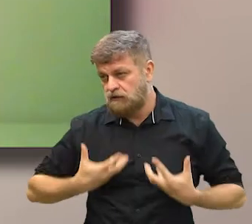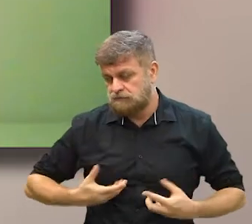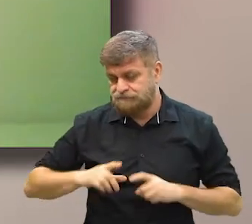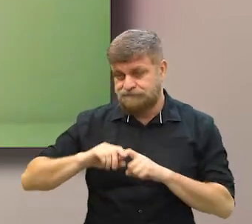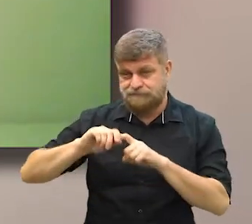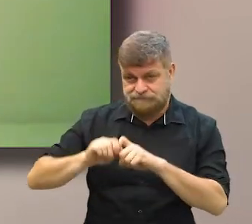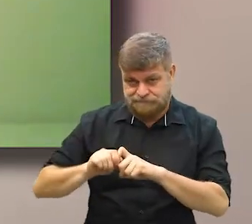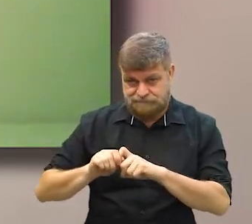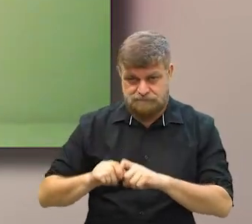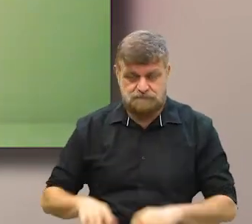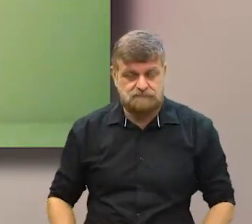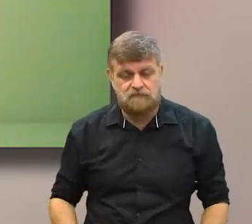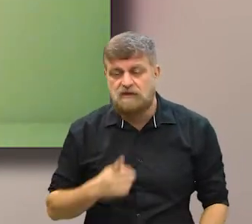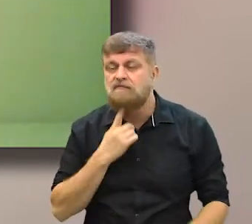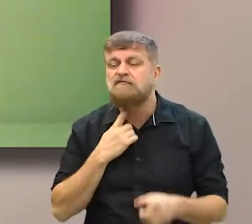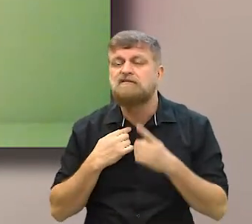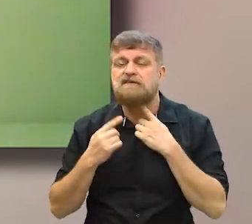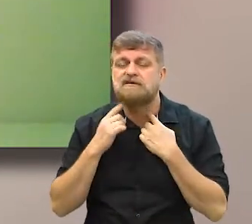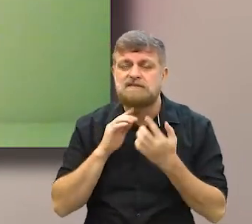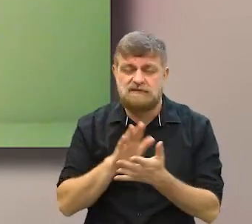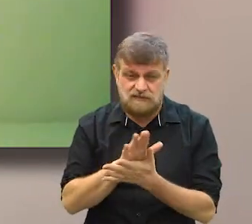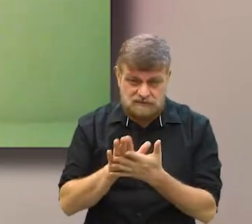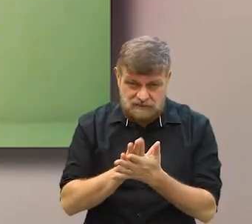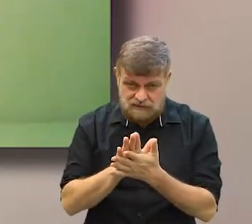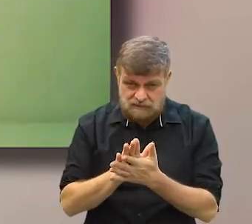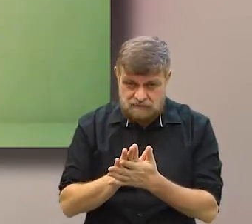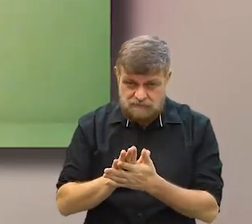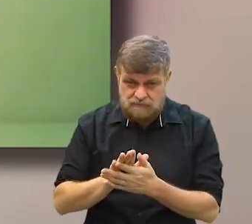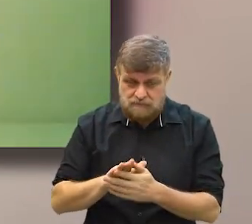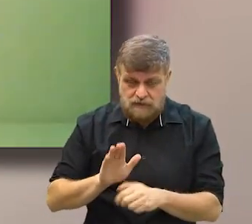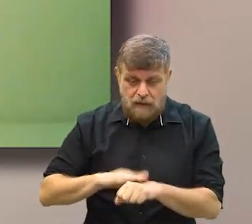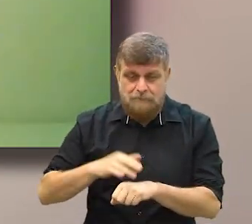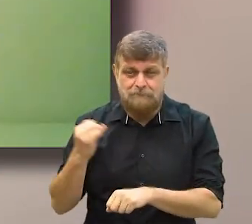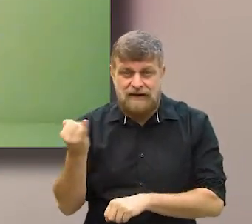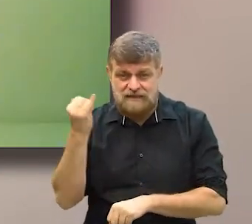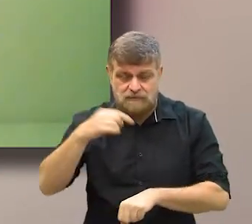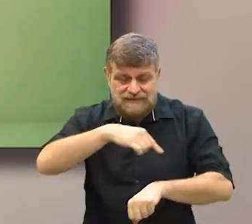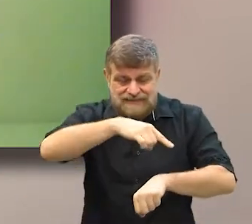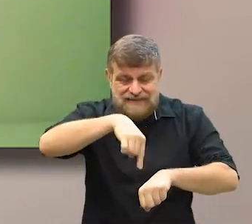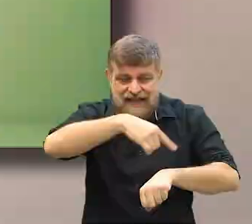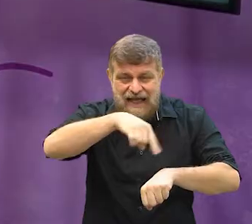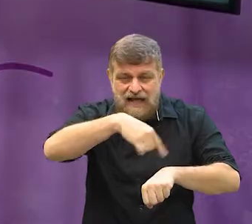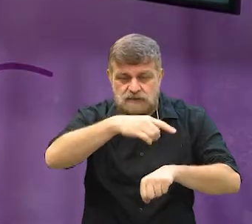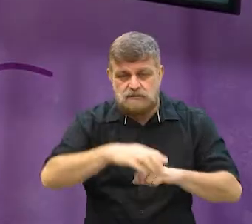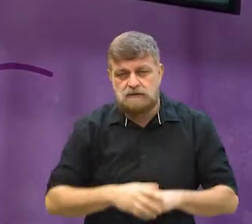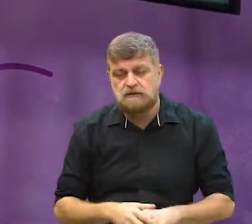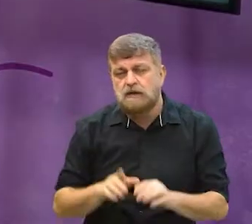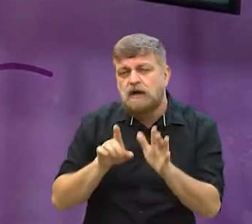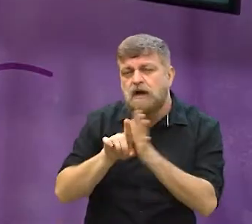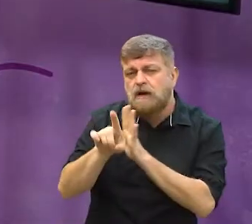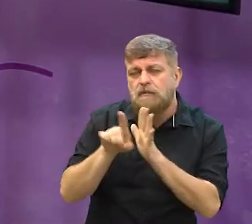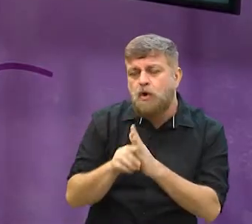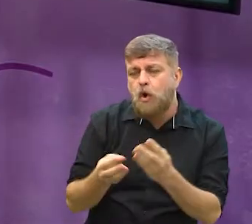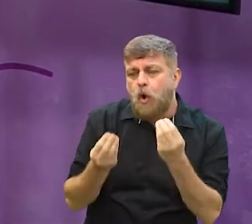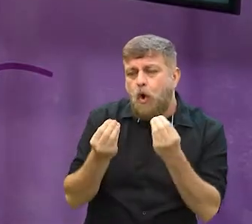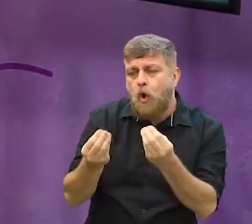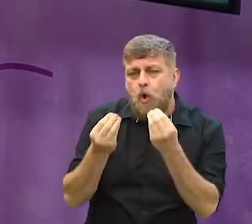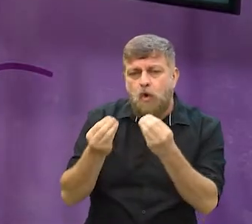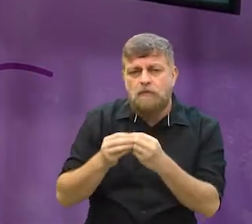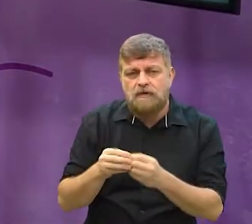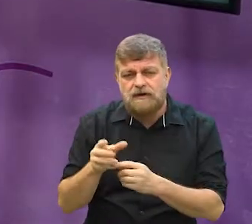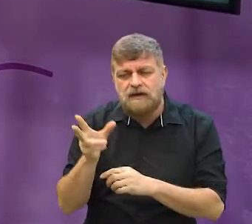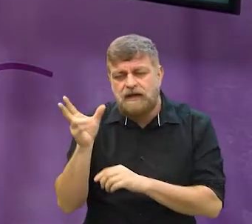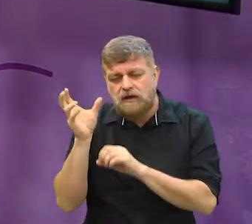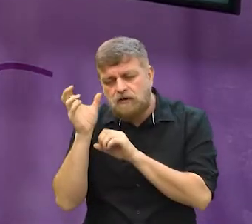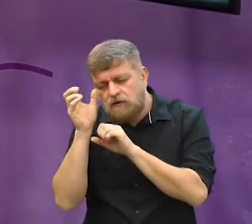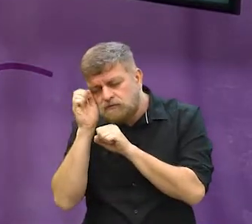sem disposição. Então, o mais importante, eu diria, do que o número de horas é como você passa essas horas. Eu tenho que te perguntar, como que é o